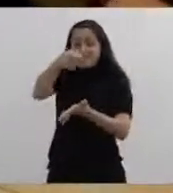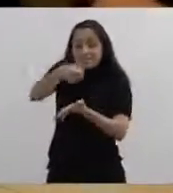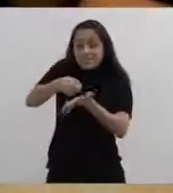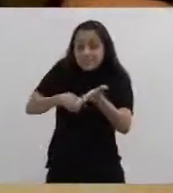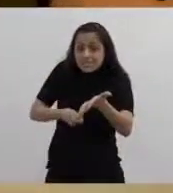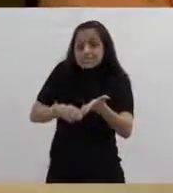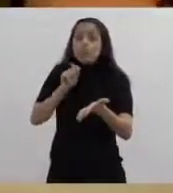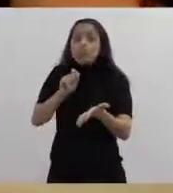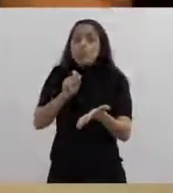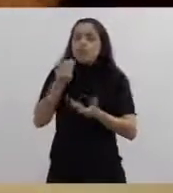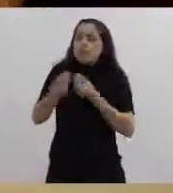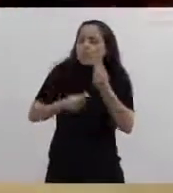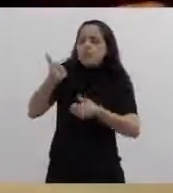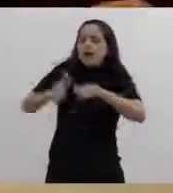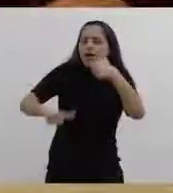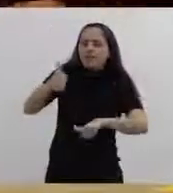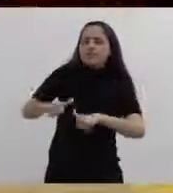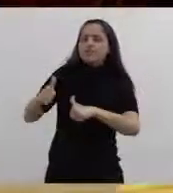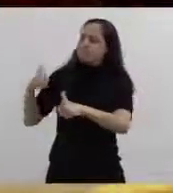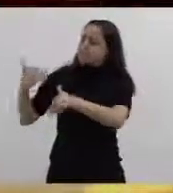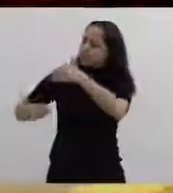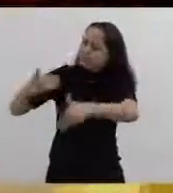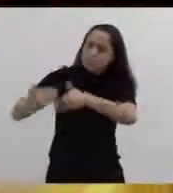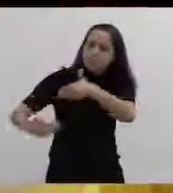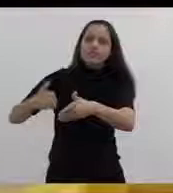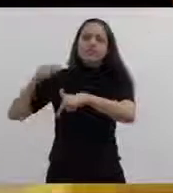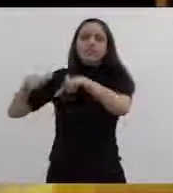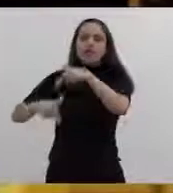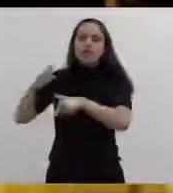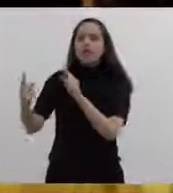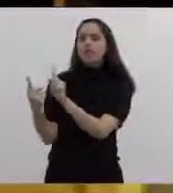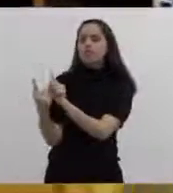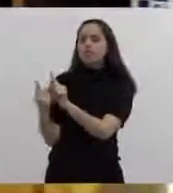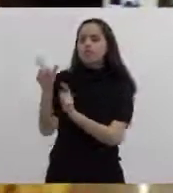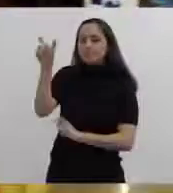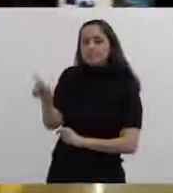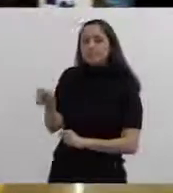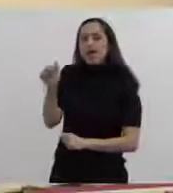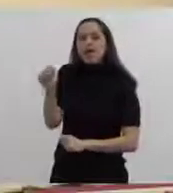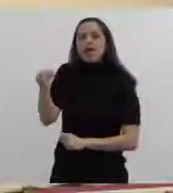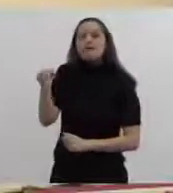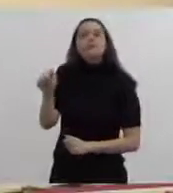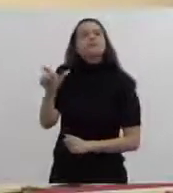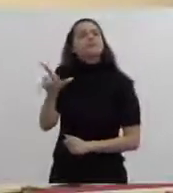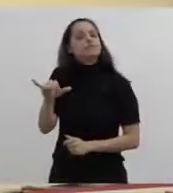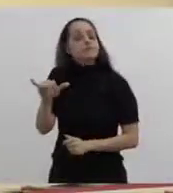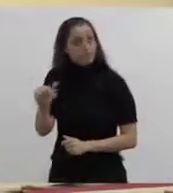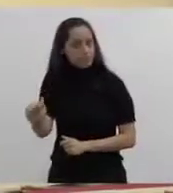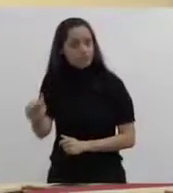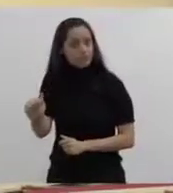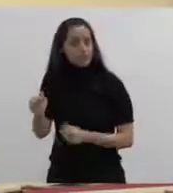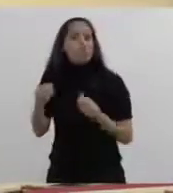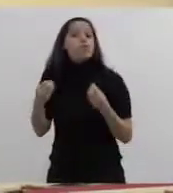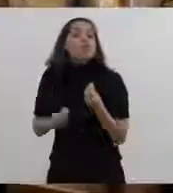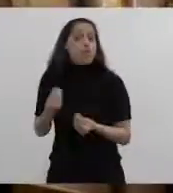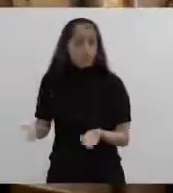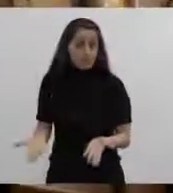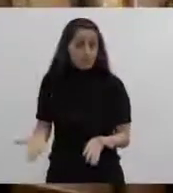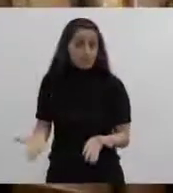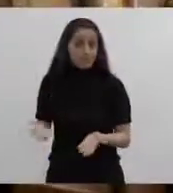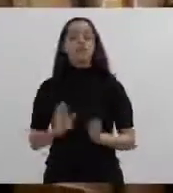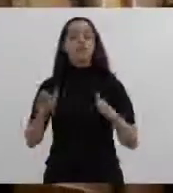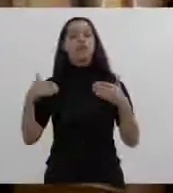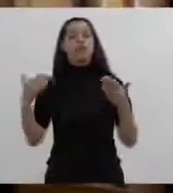o desenvolvimento ao longo do primeiro trimestre e como finalizou. Assim, eu pensei que esse poderia ser um espaço de